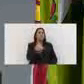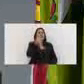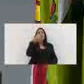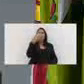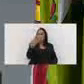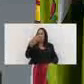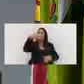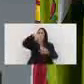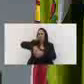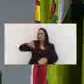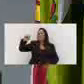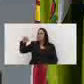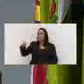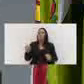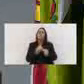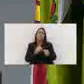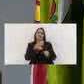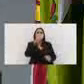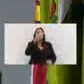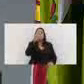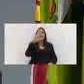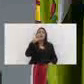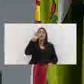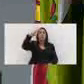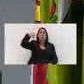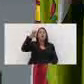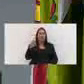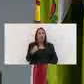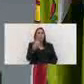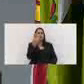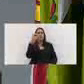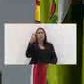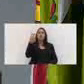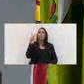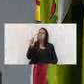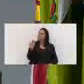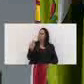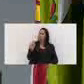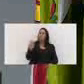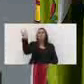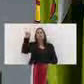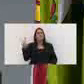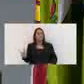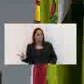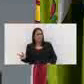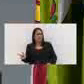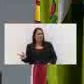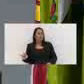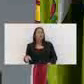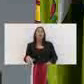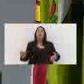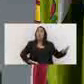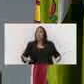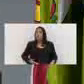a favor e cometeram o crime disposto no artigo 157 do Código Penal Brasileiro. Os vereadores como funcionários e servidores públicos, que